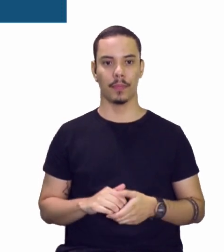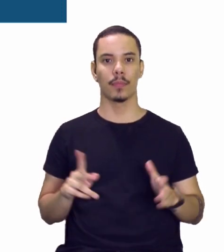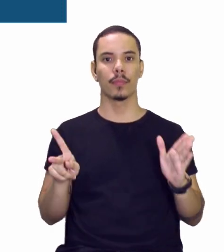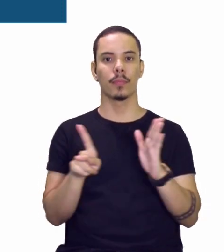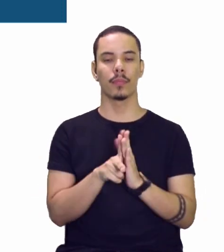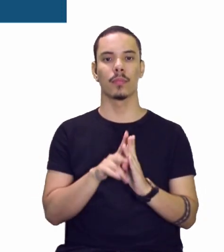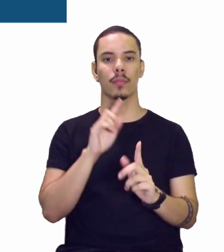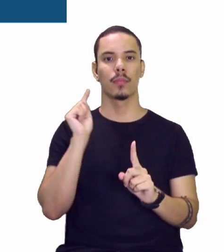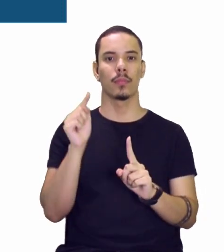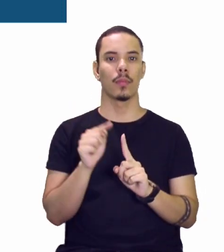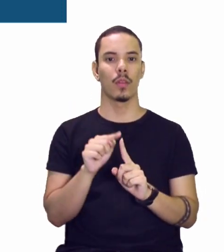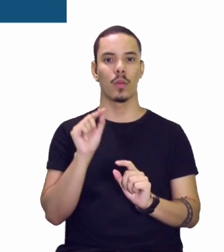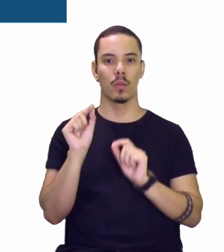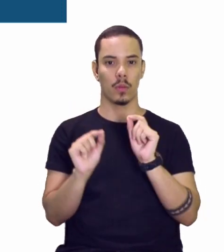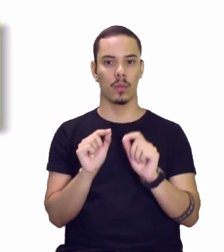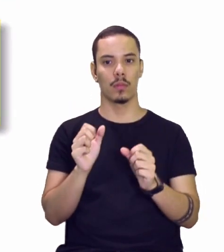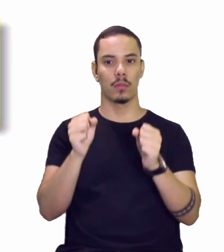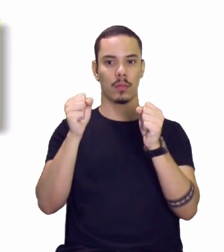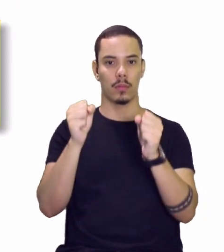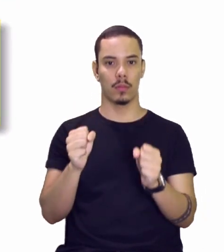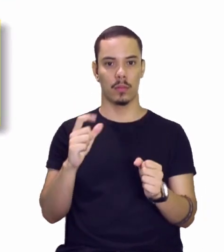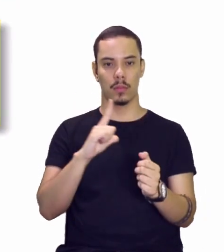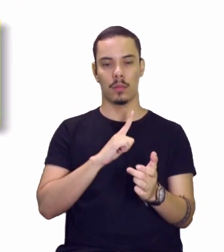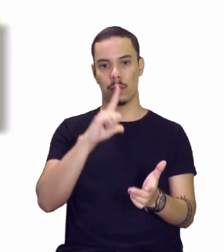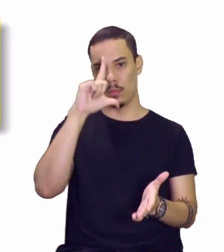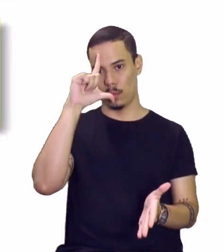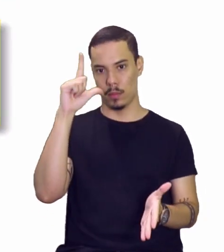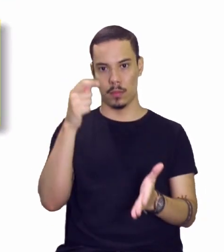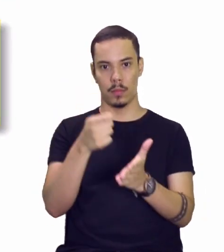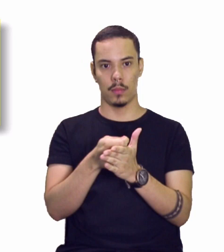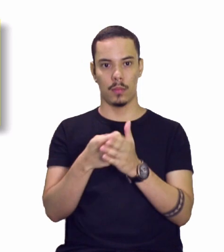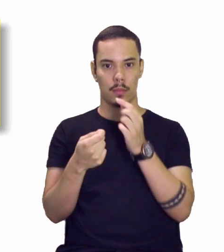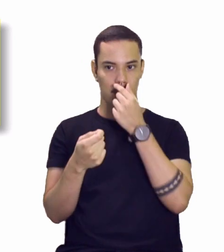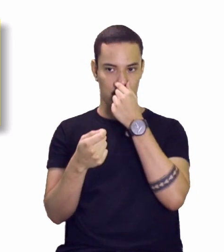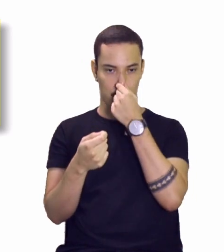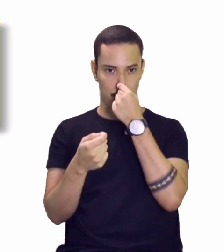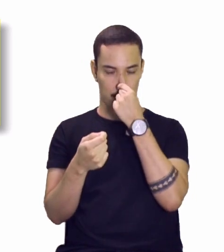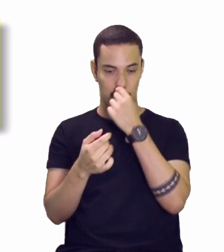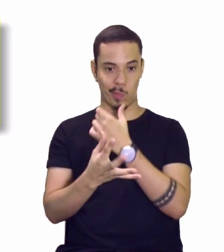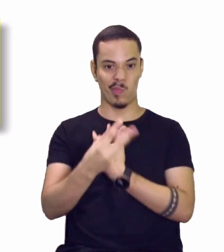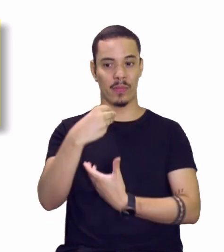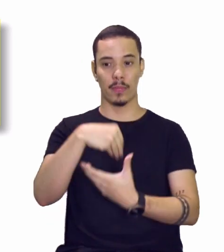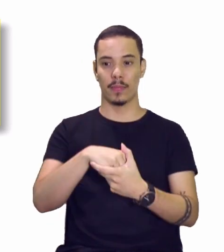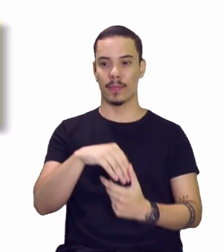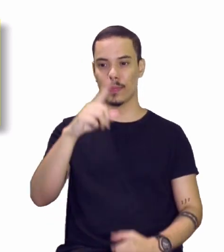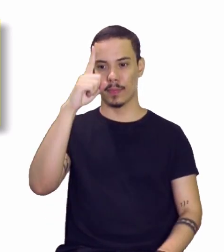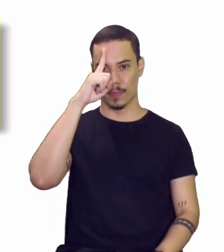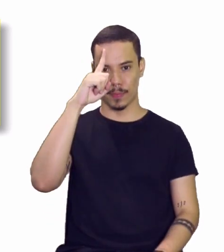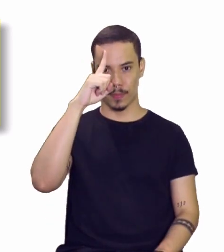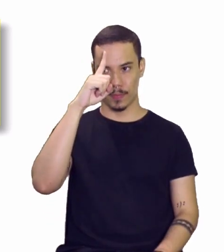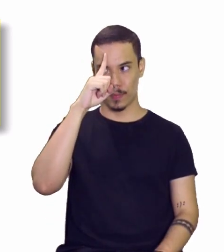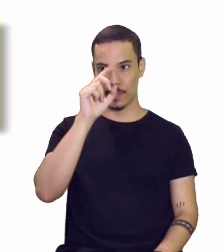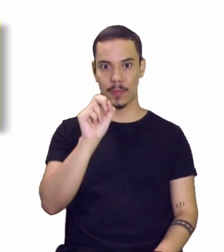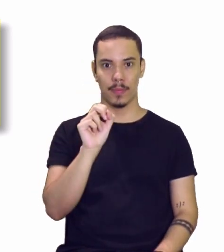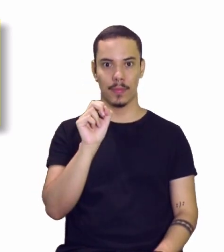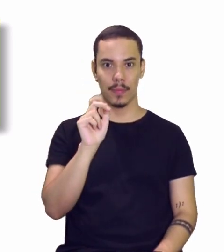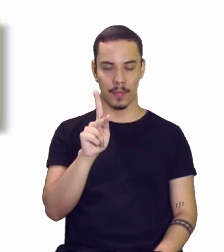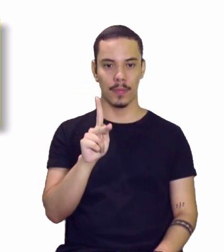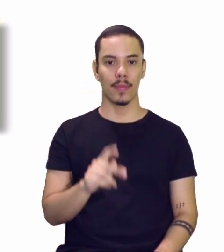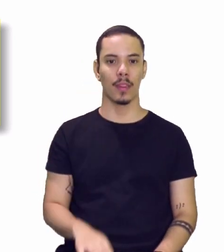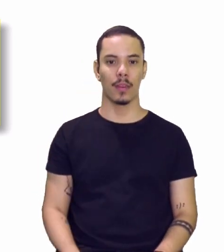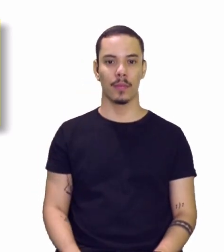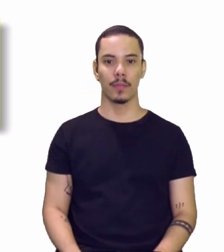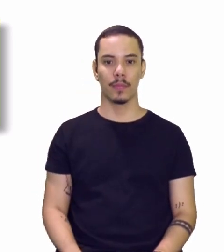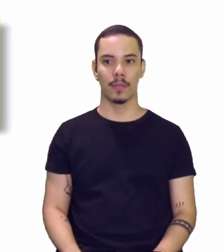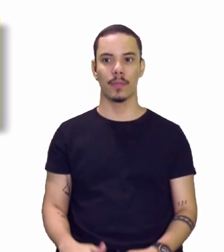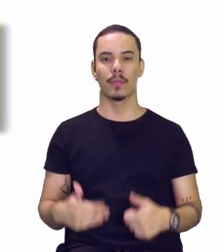quê? Para que possamos tomar decisões no nosso cotidiano. Ok? Muito bem?